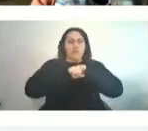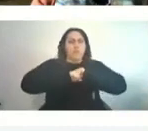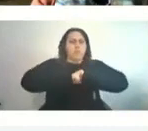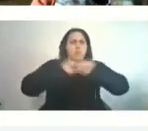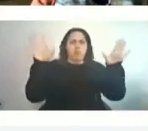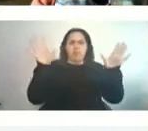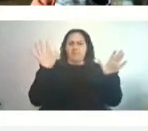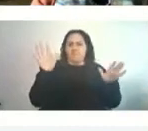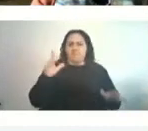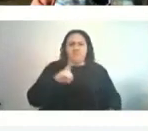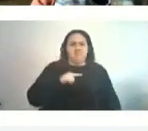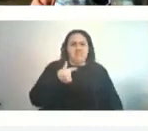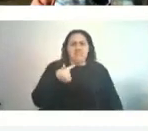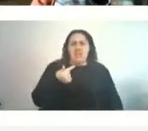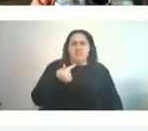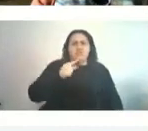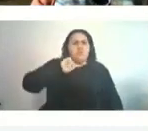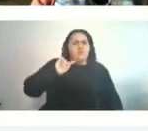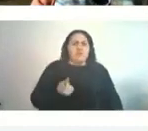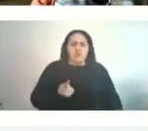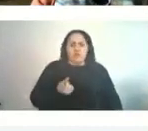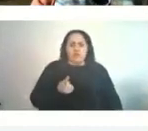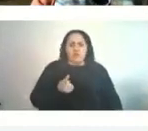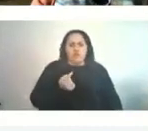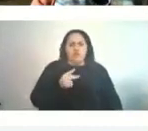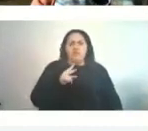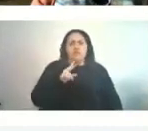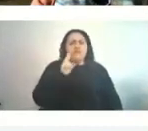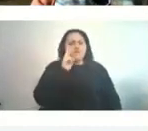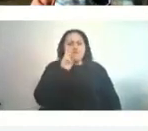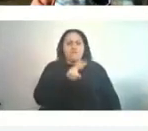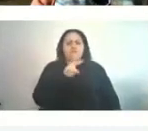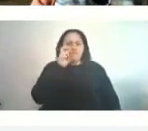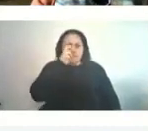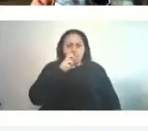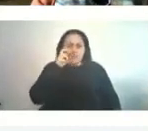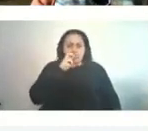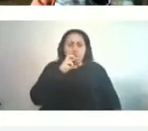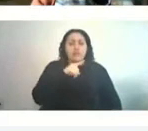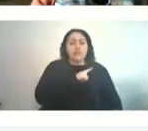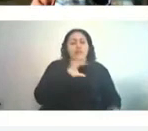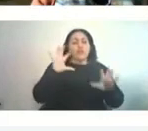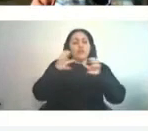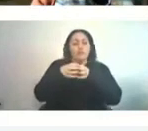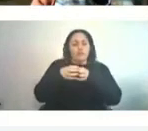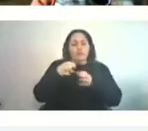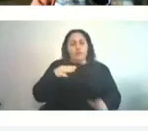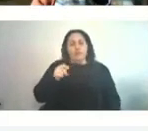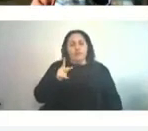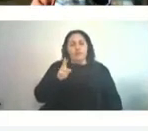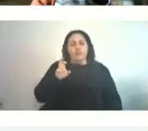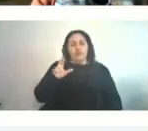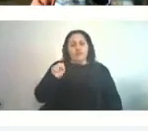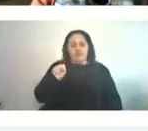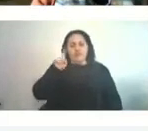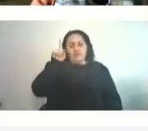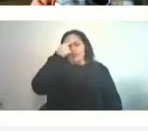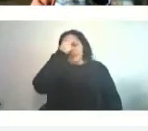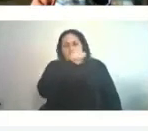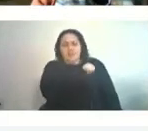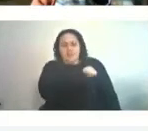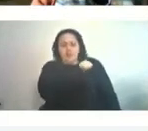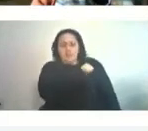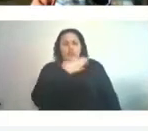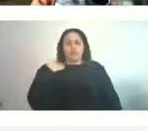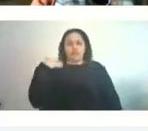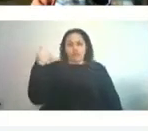para umas 7 mil visualizações, e aí um grupo de makers da Universidade do Rio de Janeiro nos chamou, né,